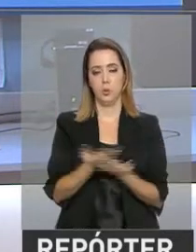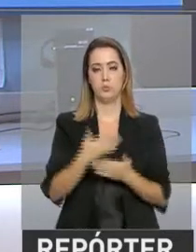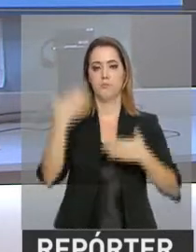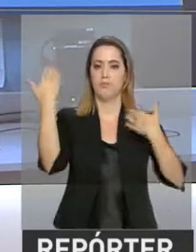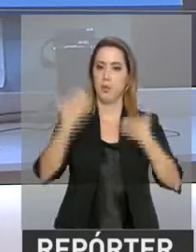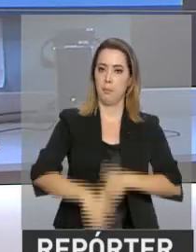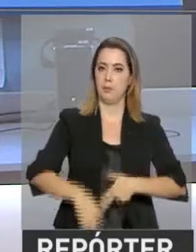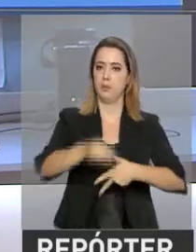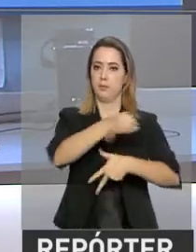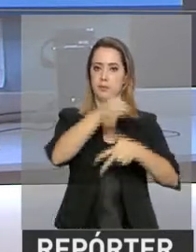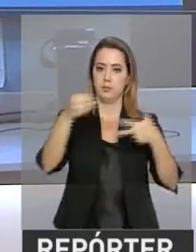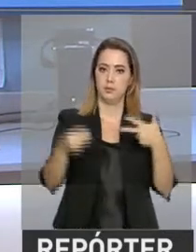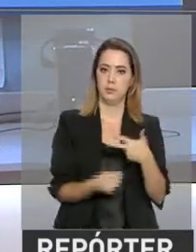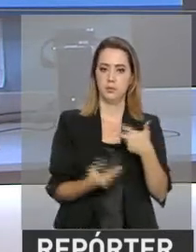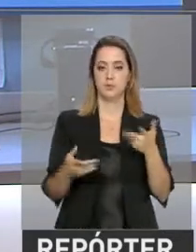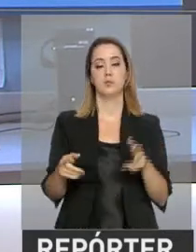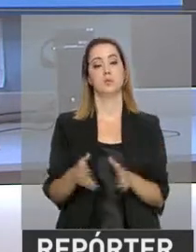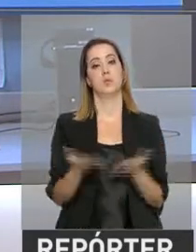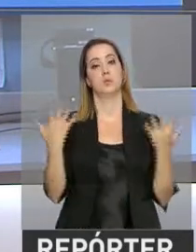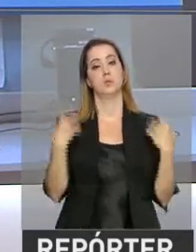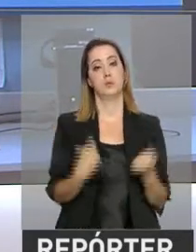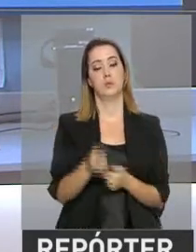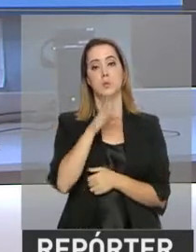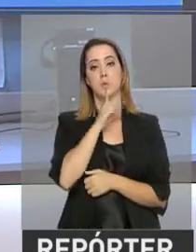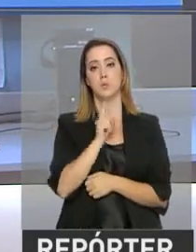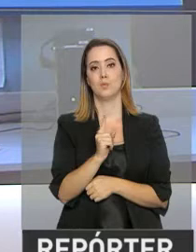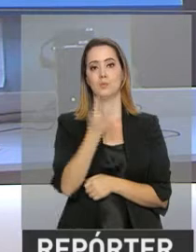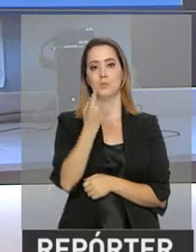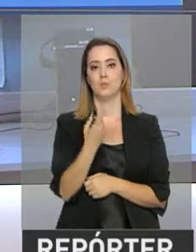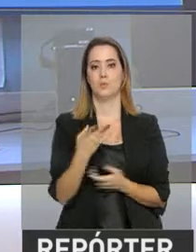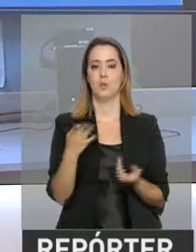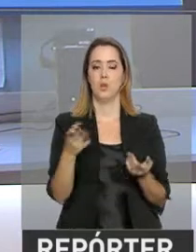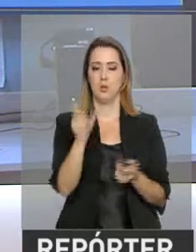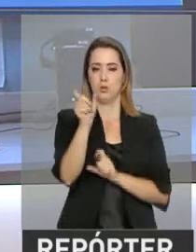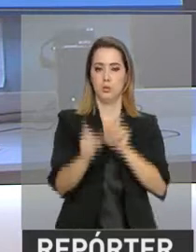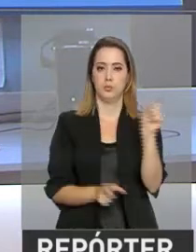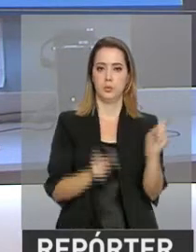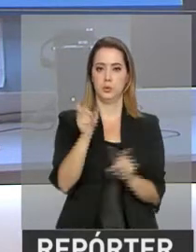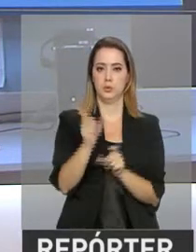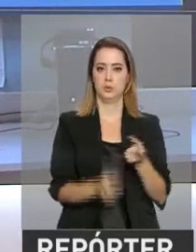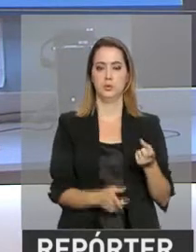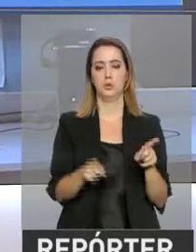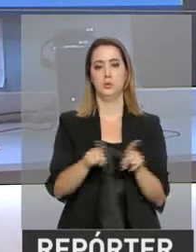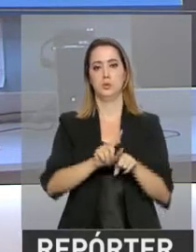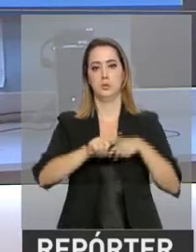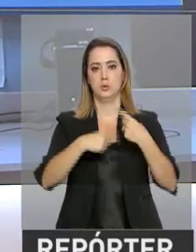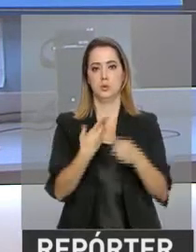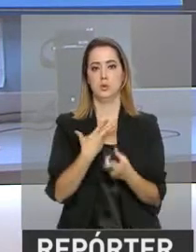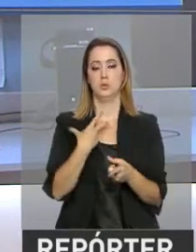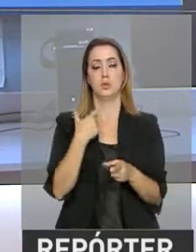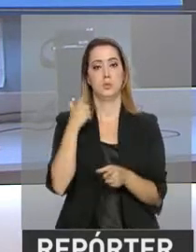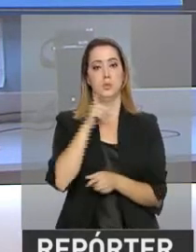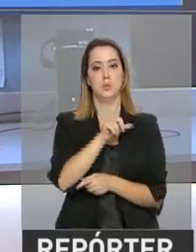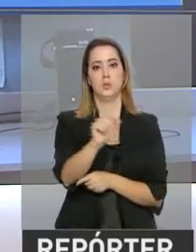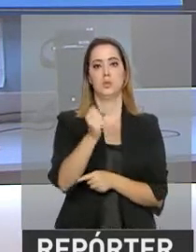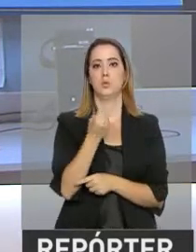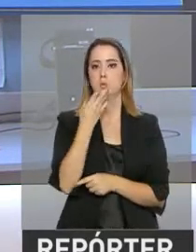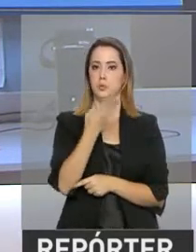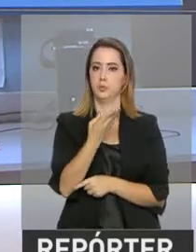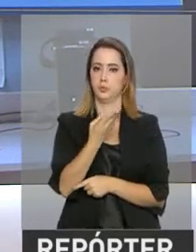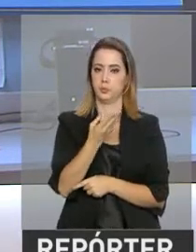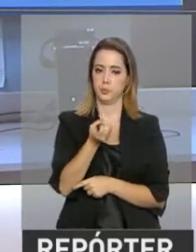enem hoje e amanhã a gente vai conhecer agora a jornada de uma dessas pessoas que após conseguir uma boa nota no enem